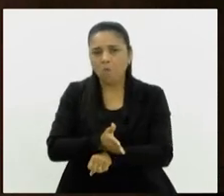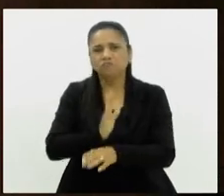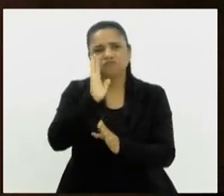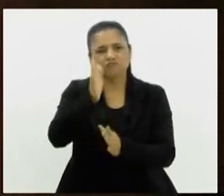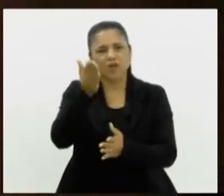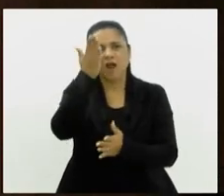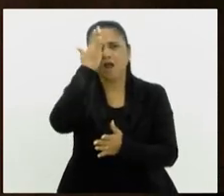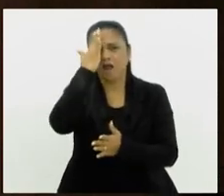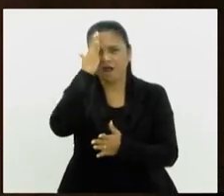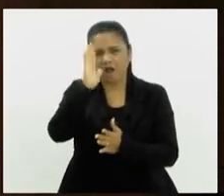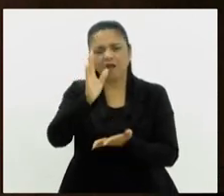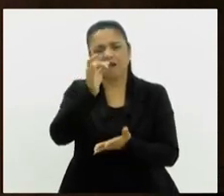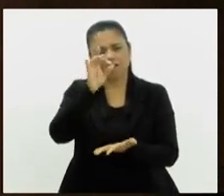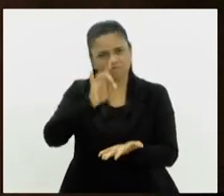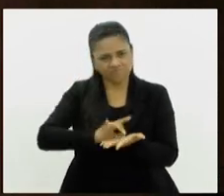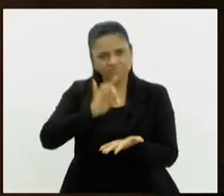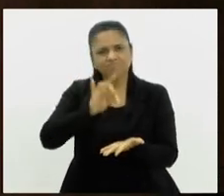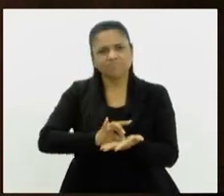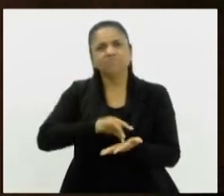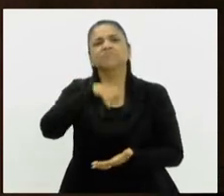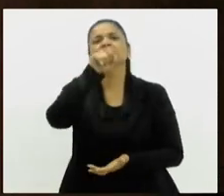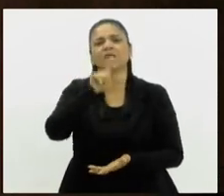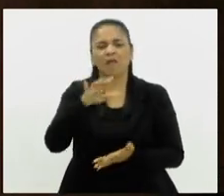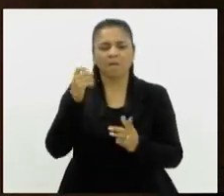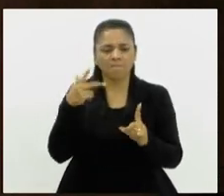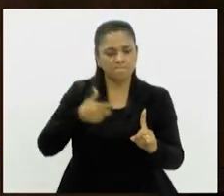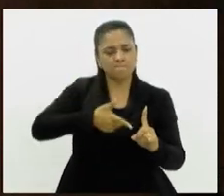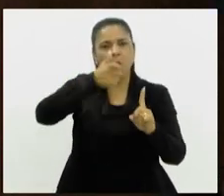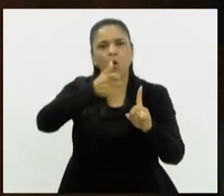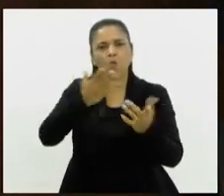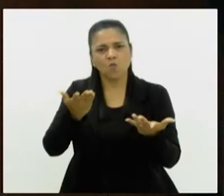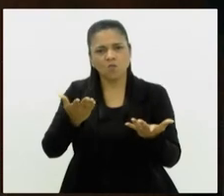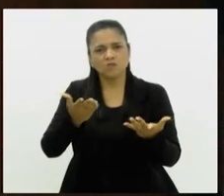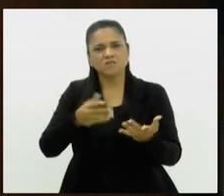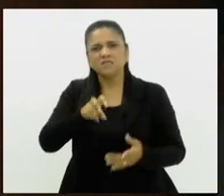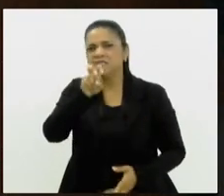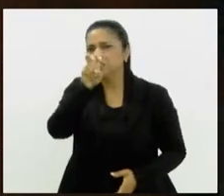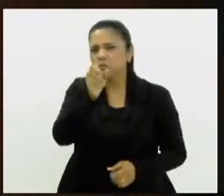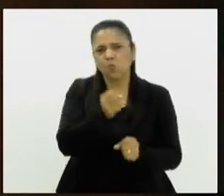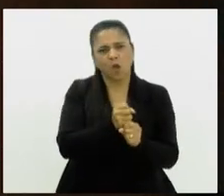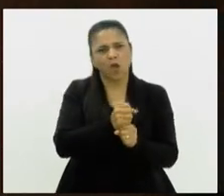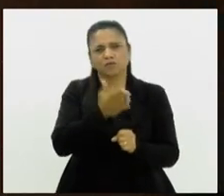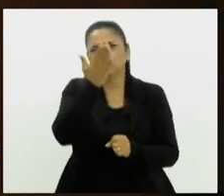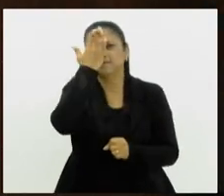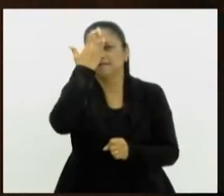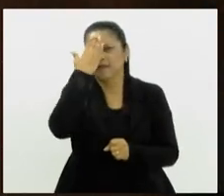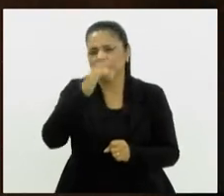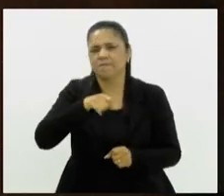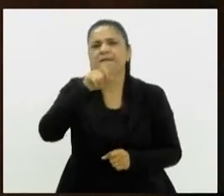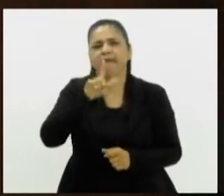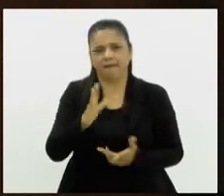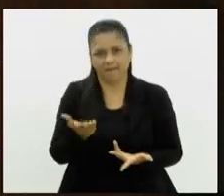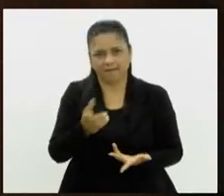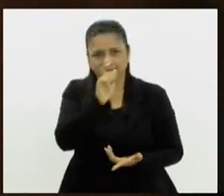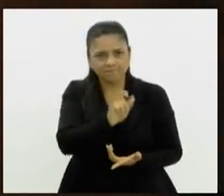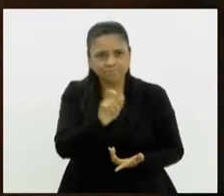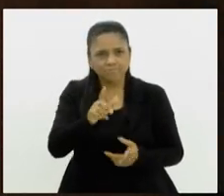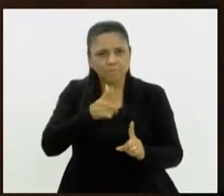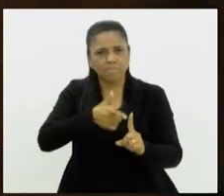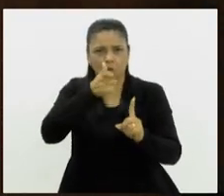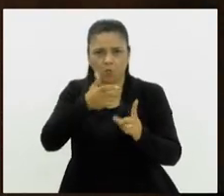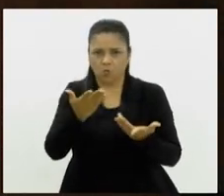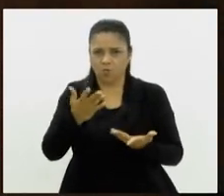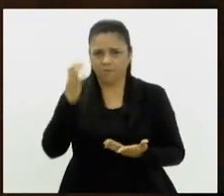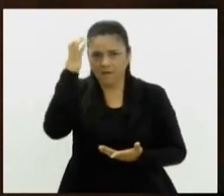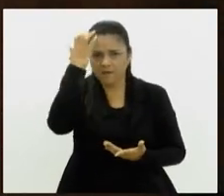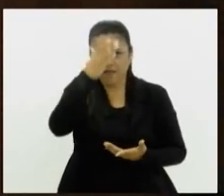verdadeiros assassinos há praticamente 5 anos. Eu tenho certeza, deputada Marta Rocha, se Vossa Excelência fosse chefe da